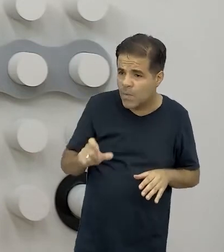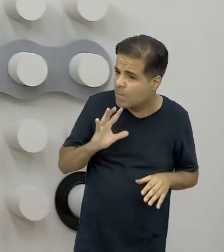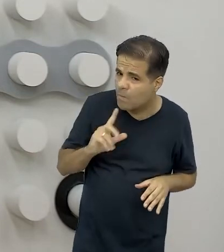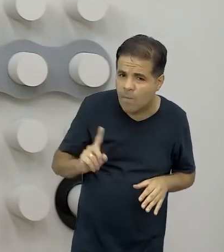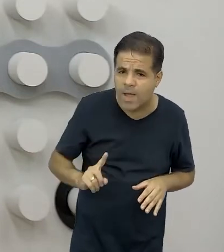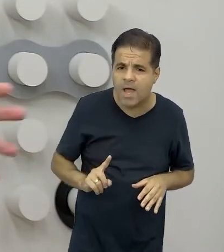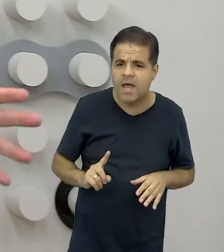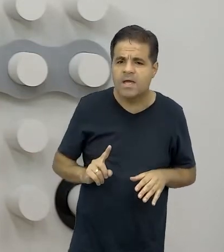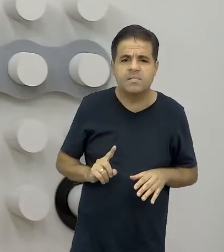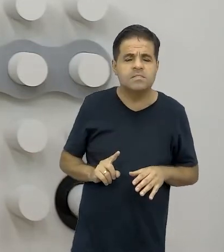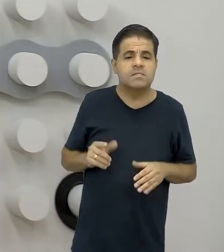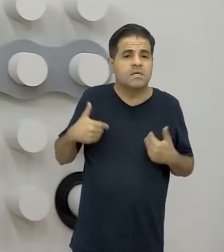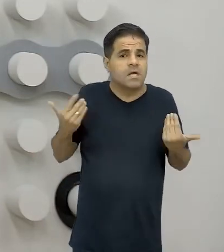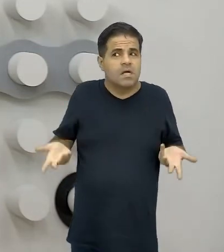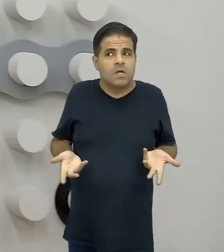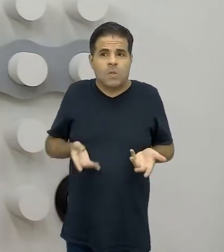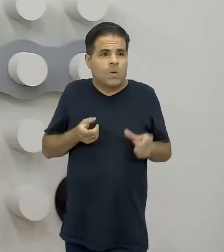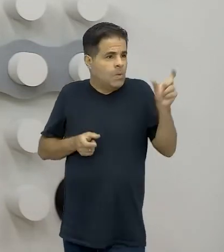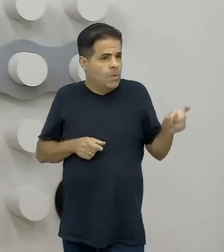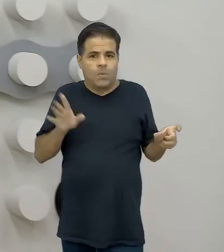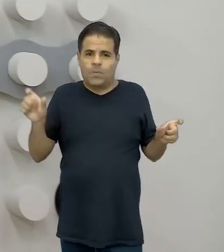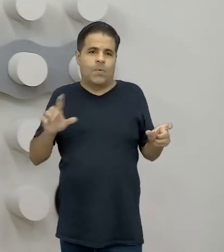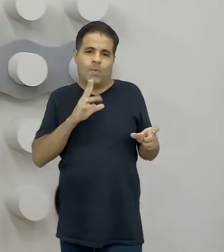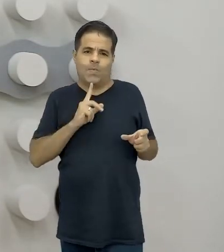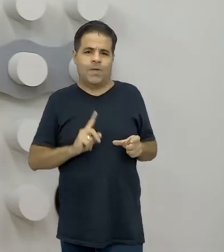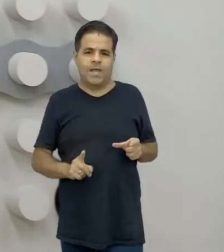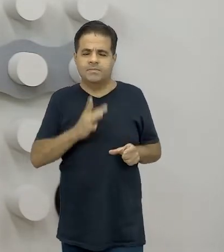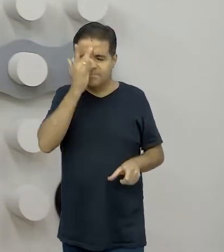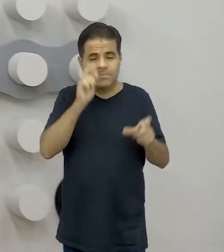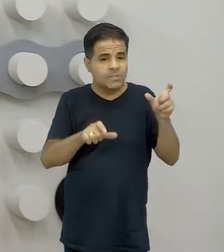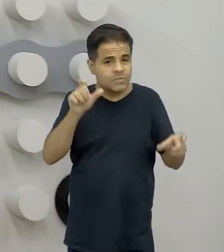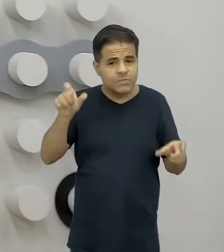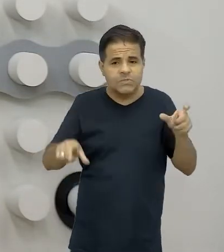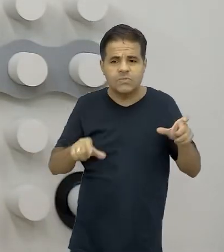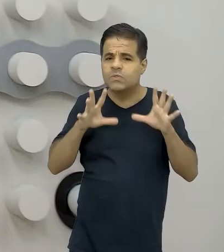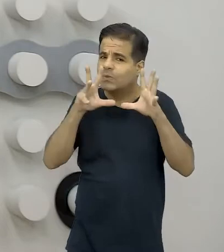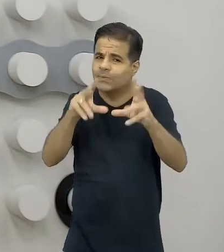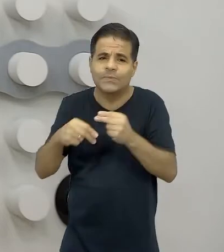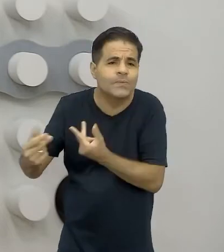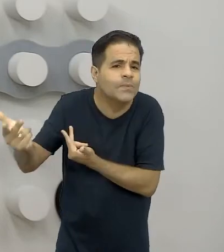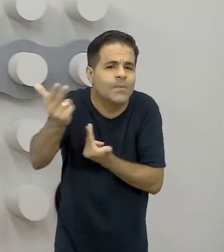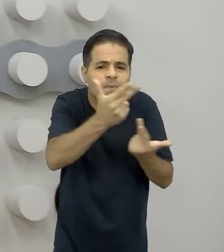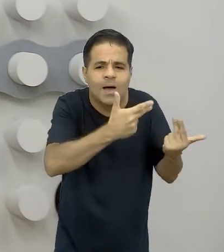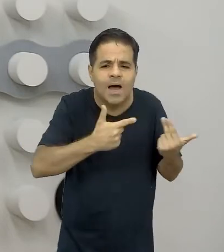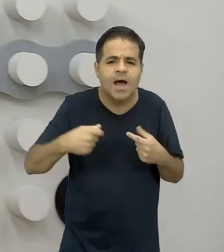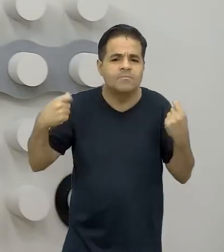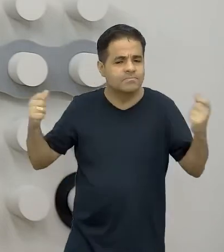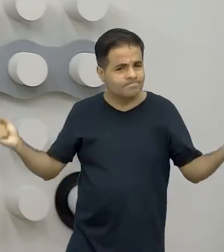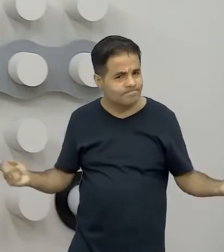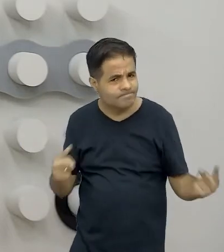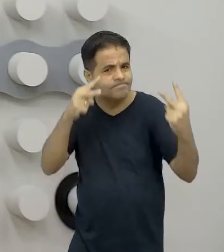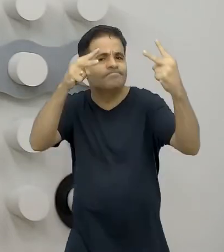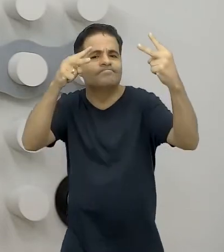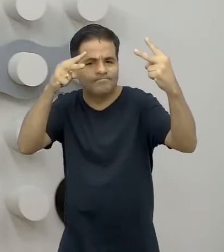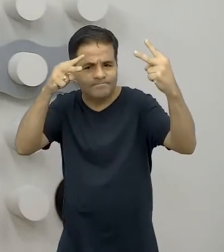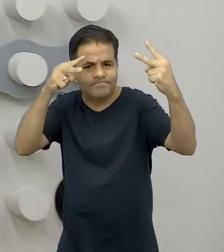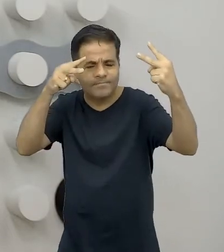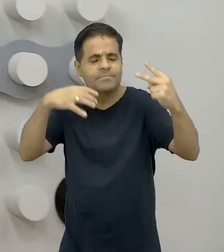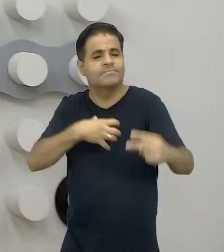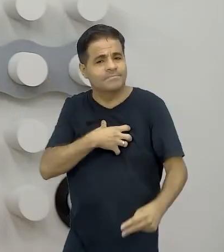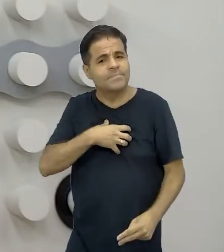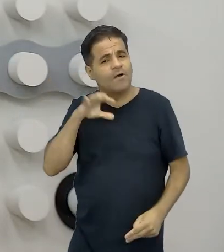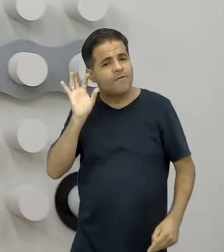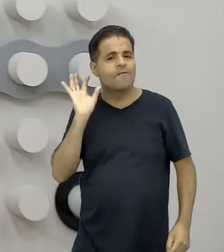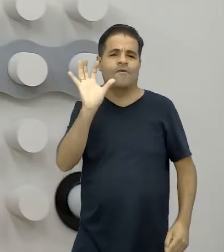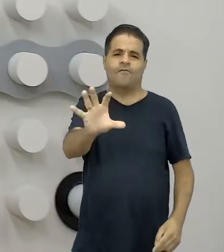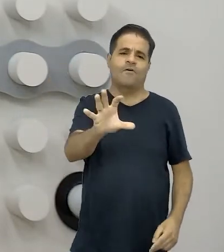ou o estudante não conhece o professor, essas pessoas, elas são todas iguais e devem ser vistas e olhadas dessa